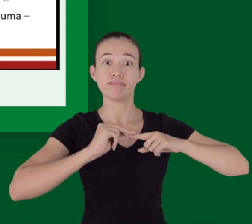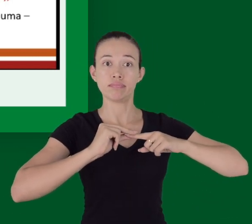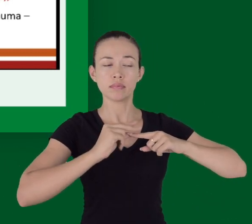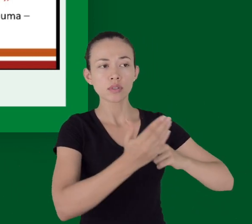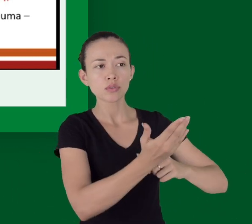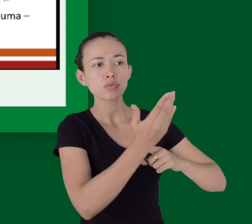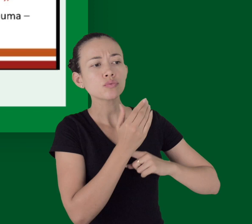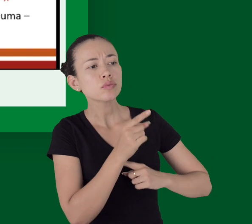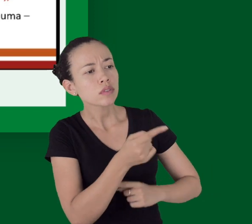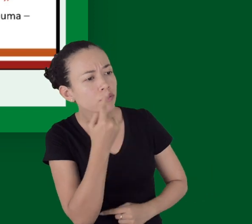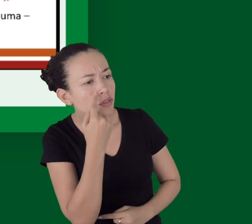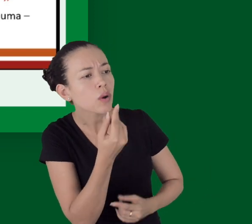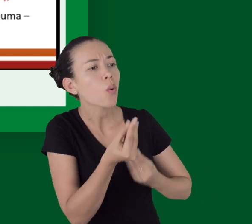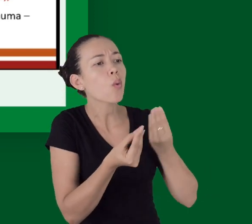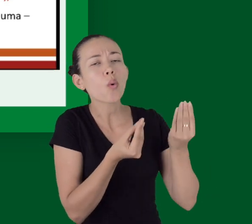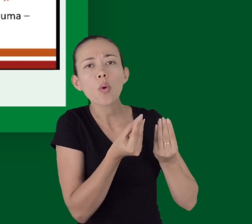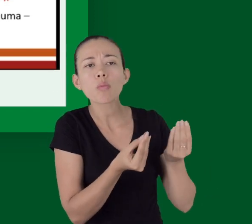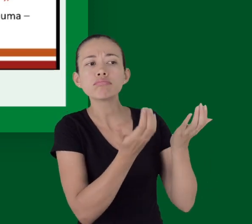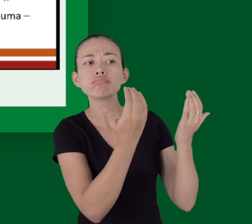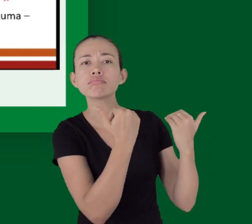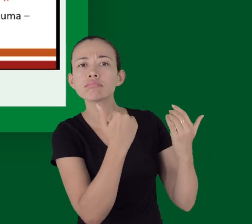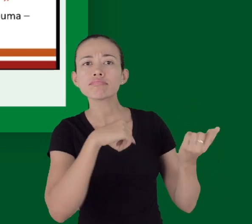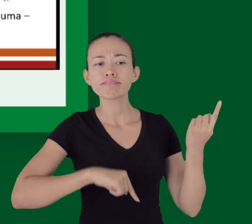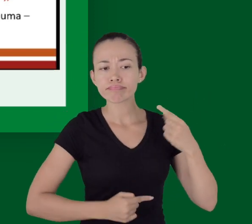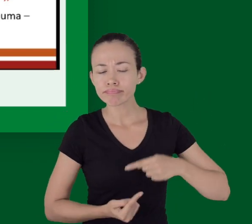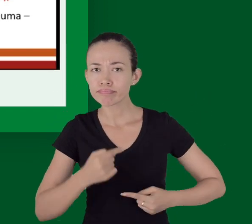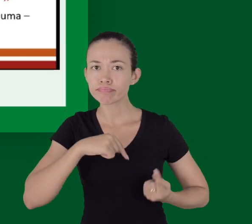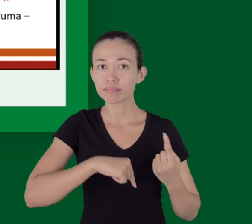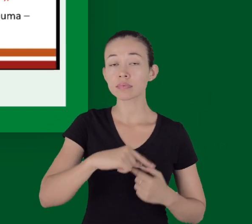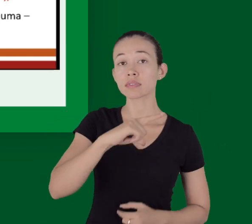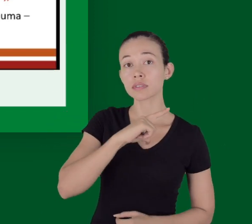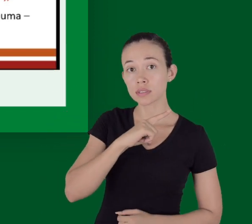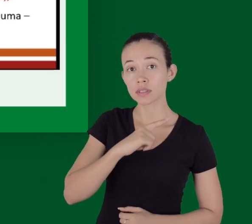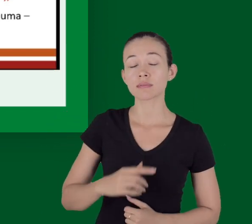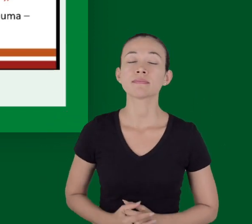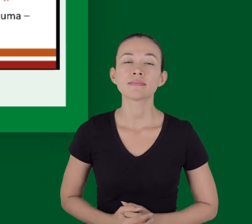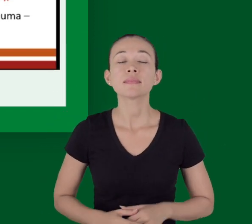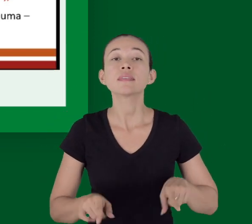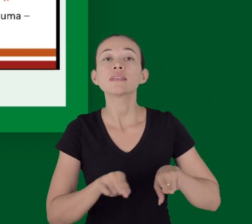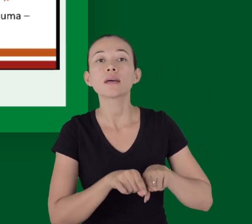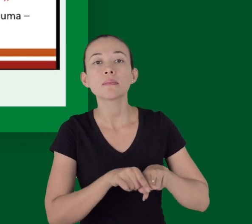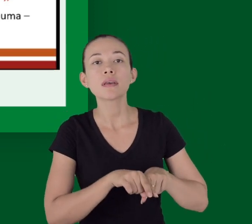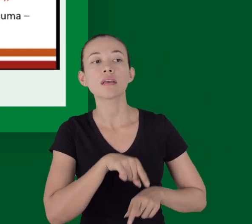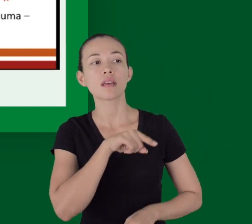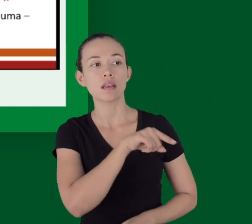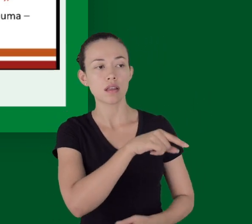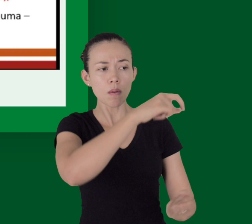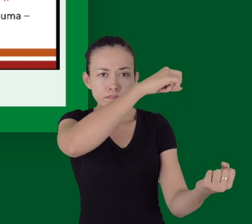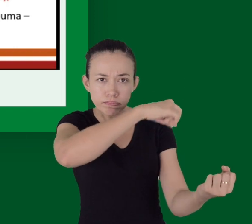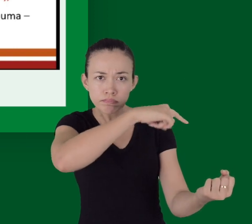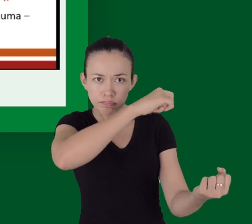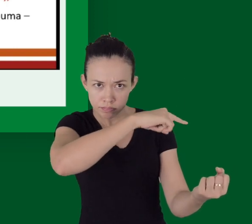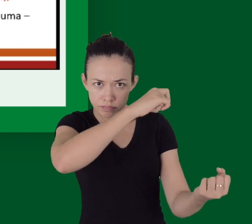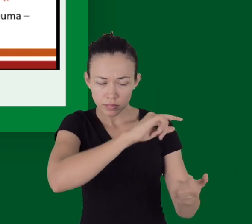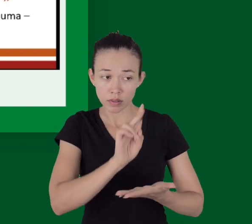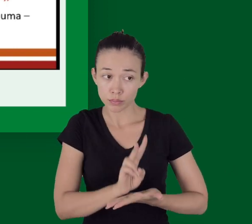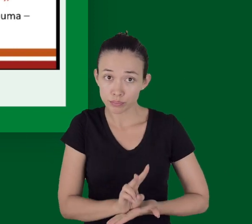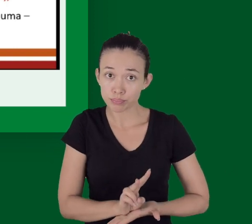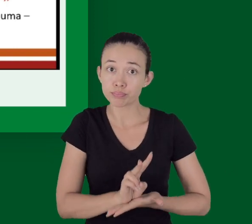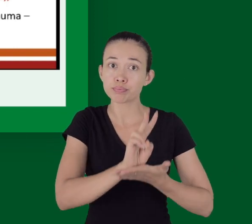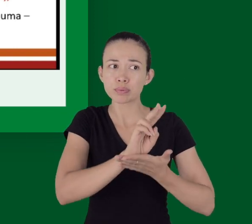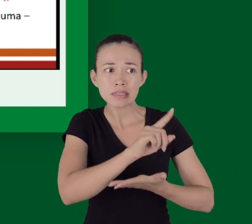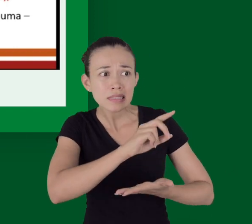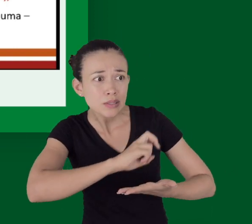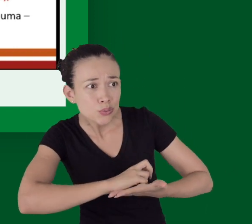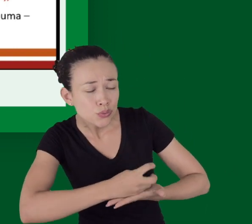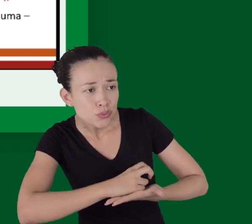básicos de oximetria de pulso, ela vai me trazer uma informação importante em relação à frequência, em relação à oximetria, frequência cardíaca,